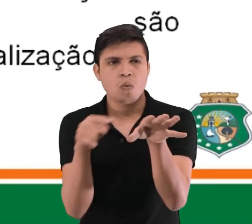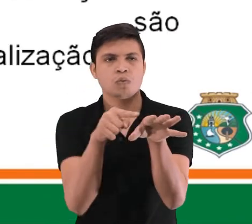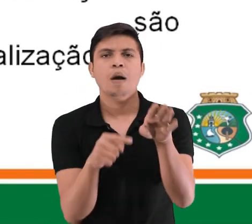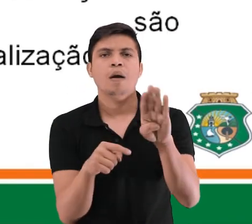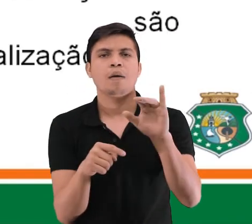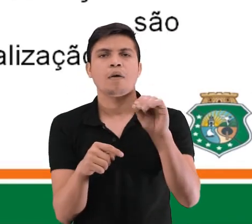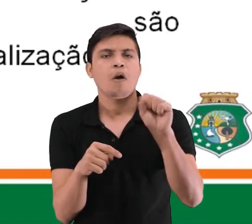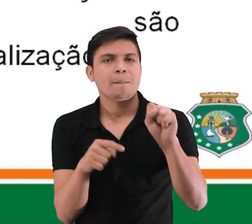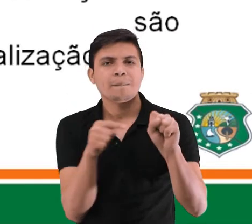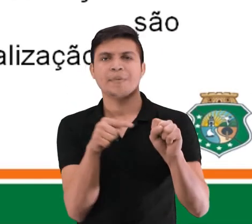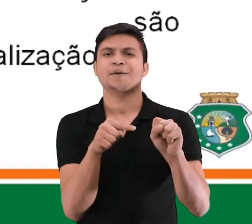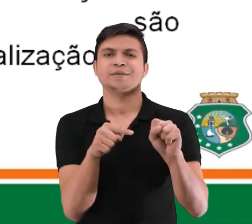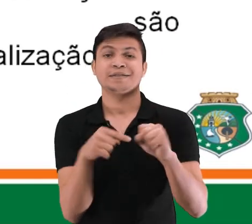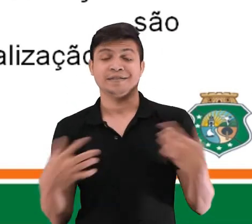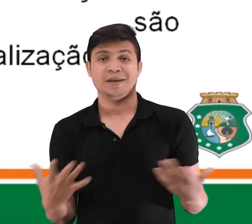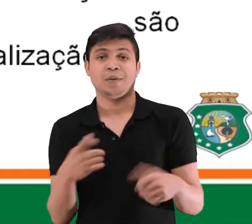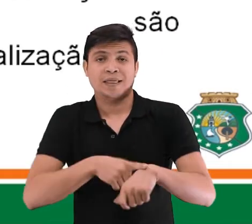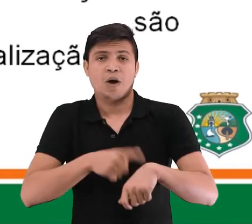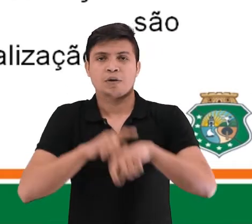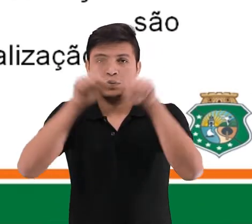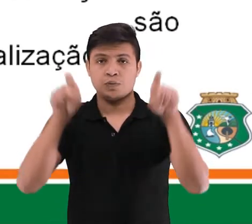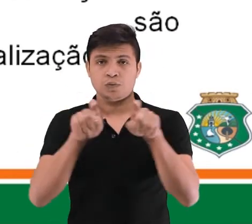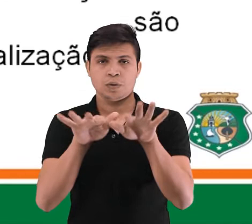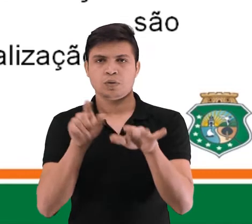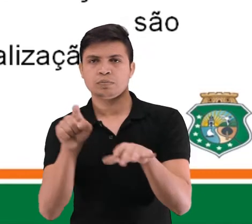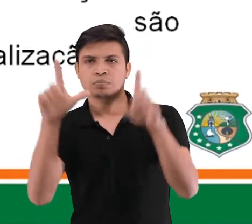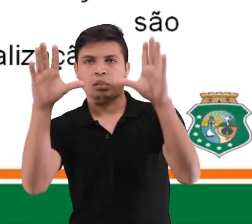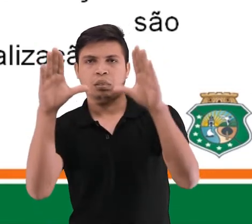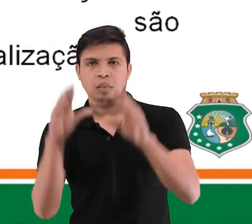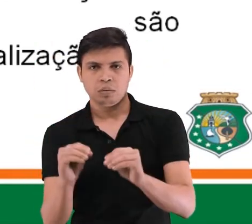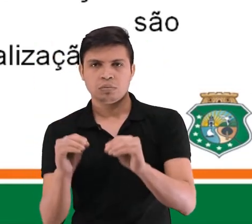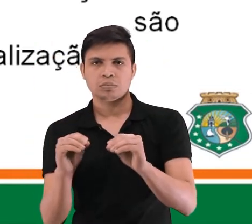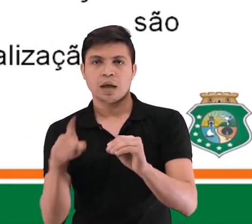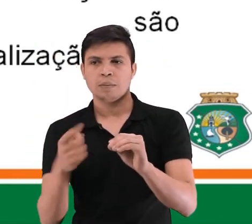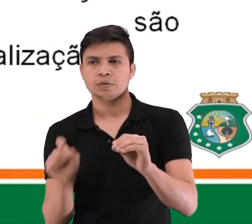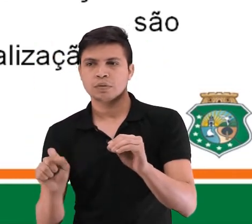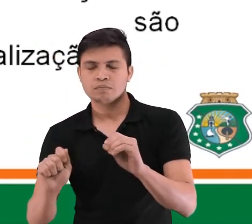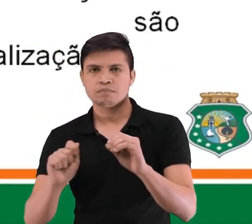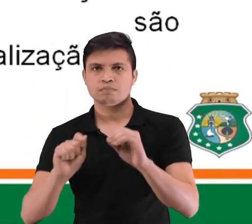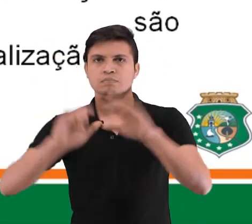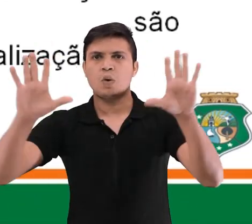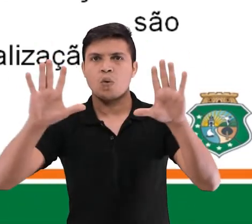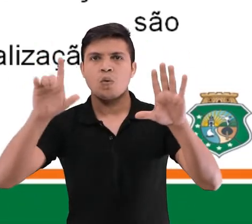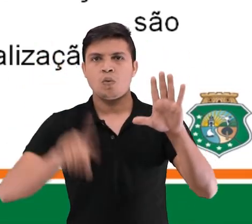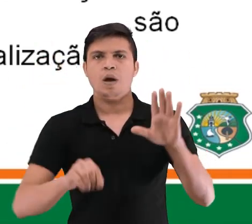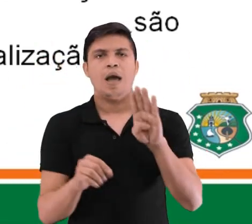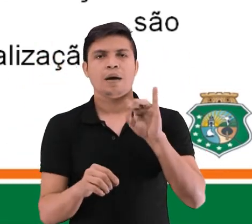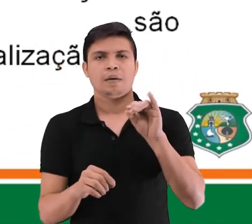E com isso, quando você desliga o seu computador e liga novamente, a BIOS inicializa,